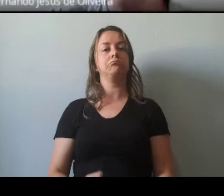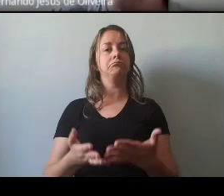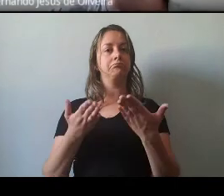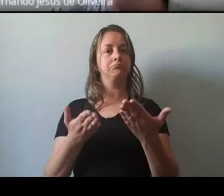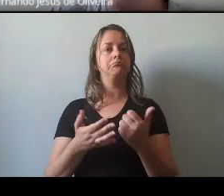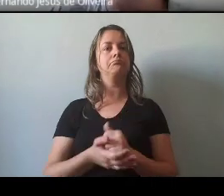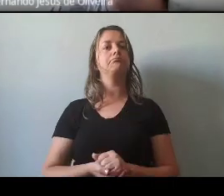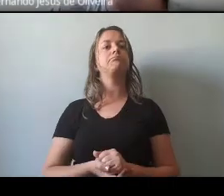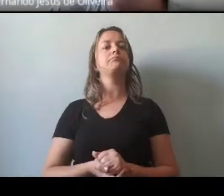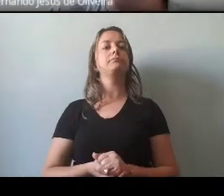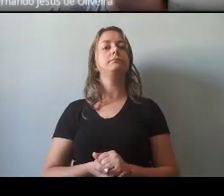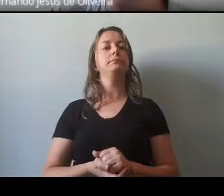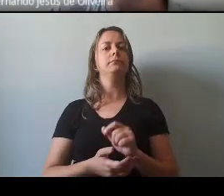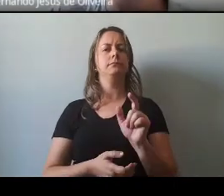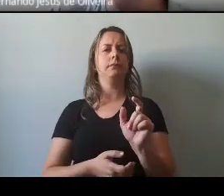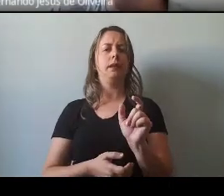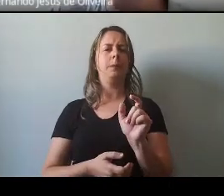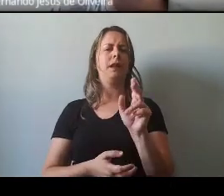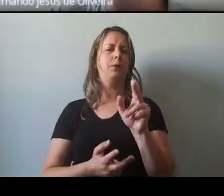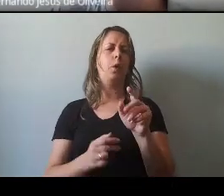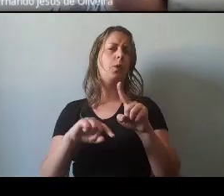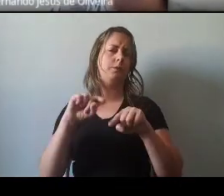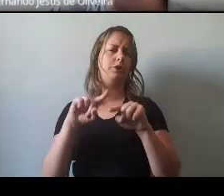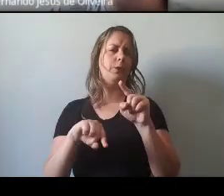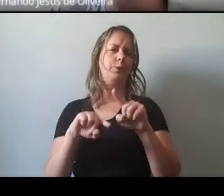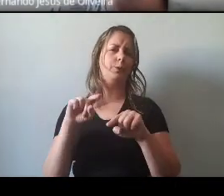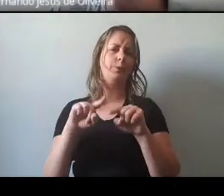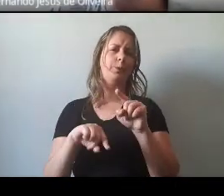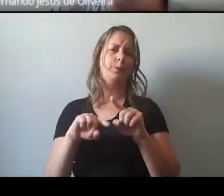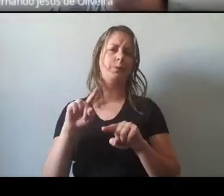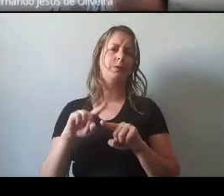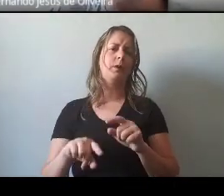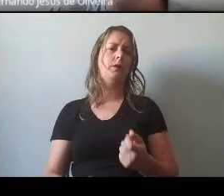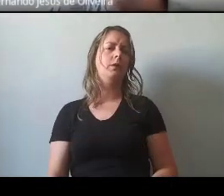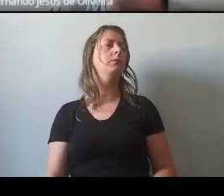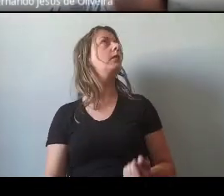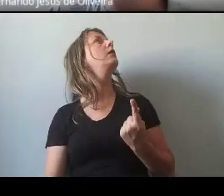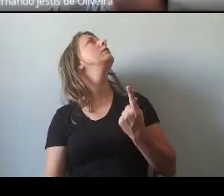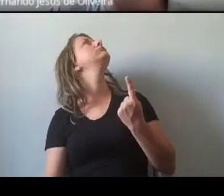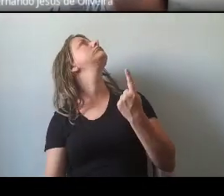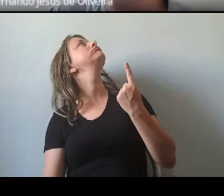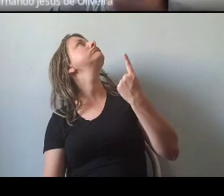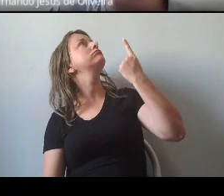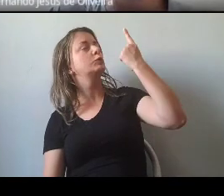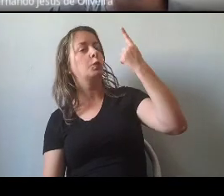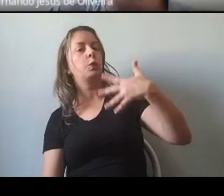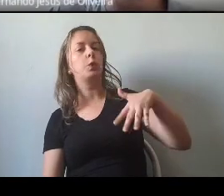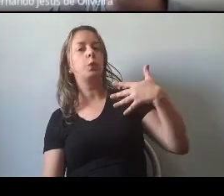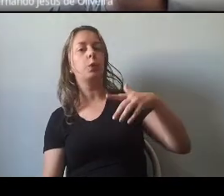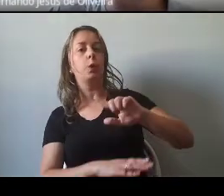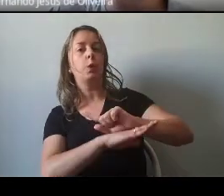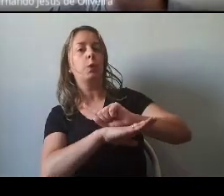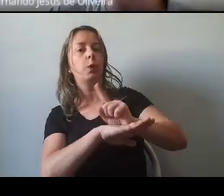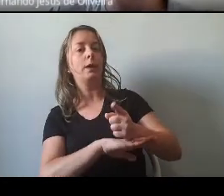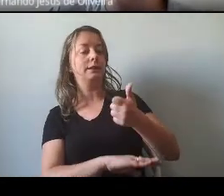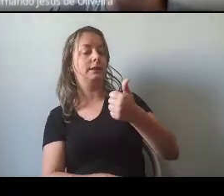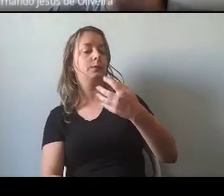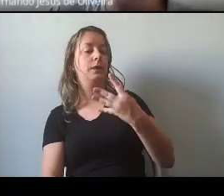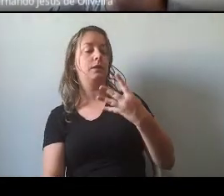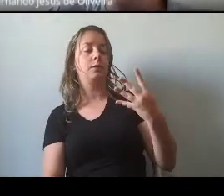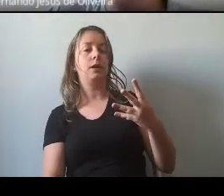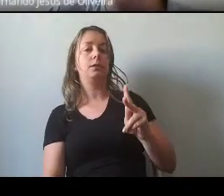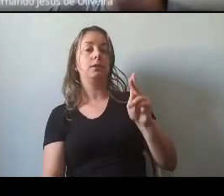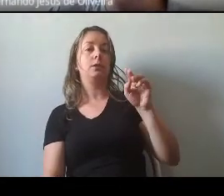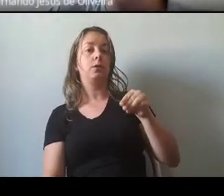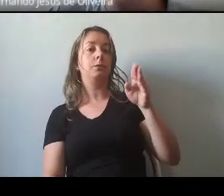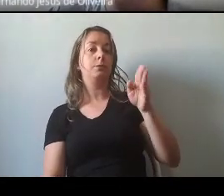a gente tem aí um objeto, projétil, né, lançado para cima com 144 km por